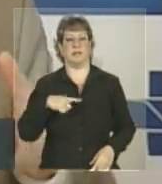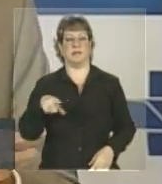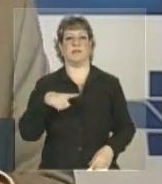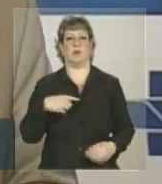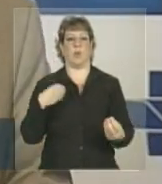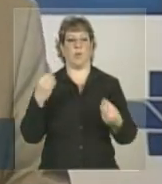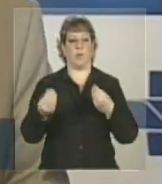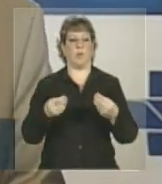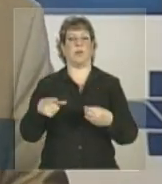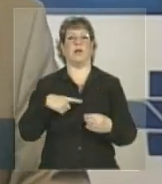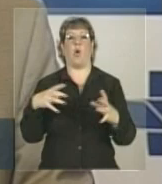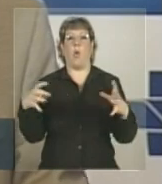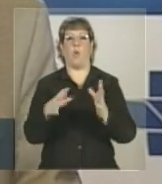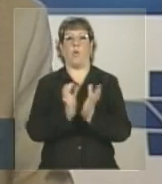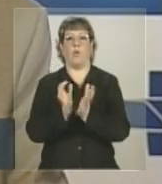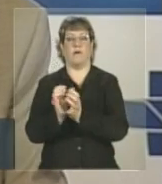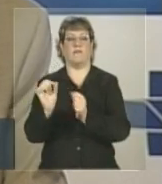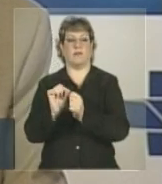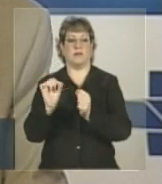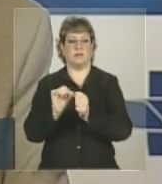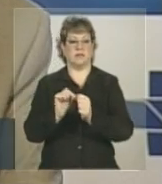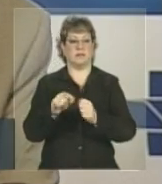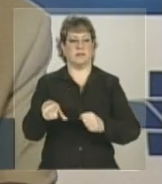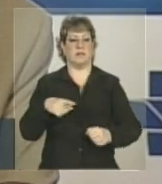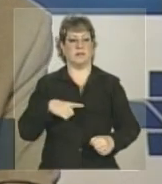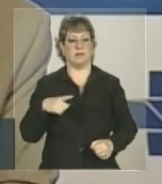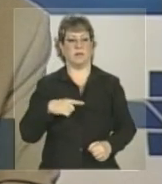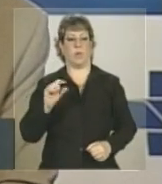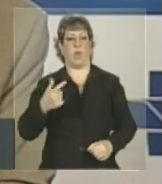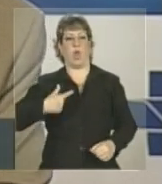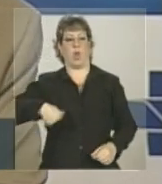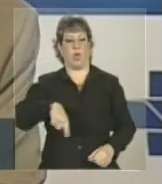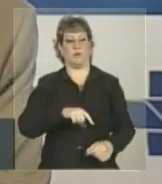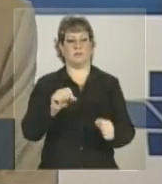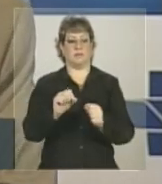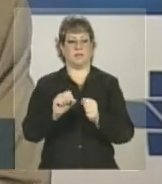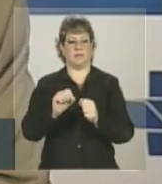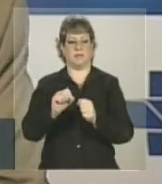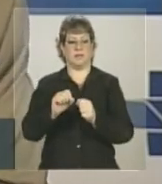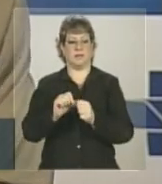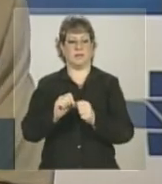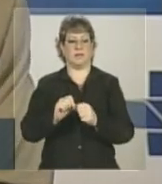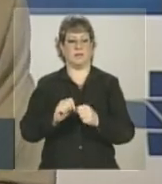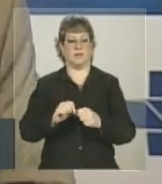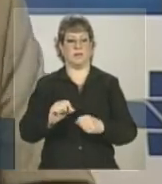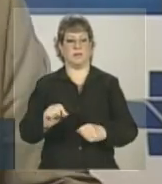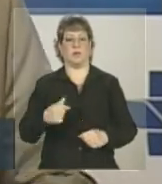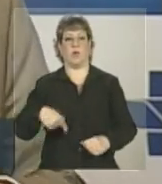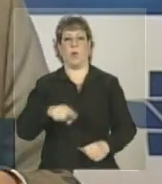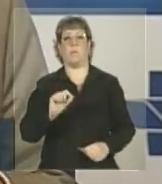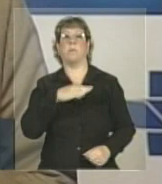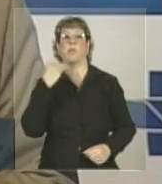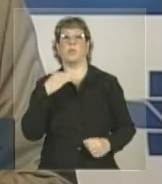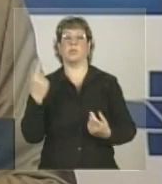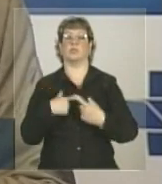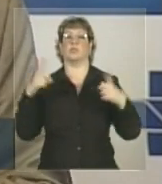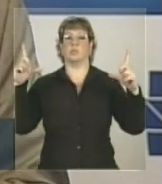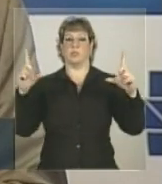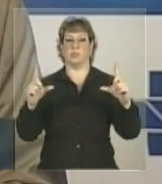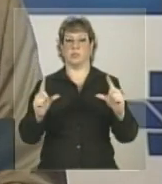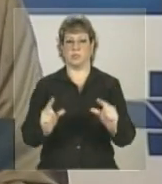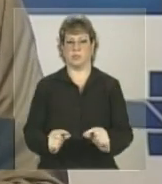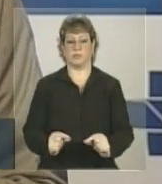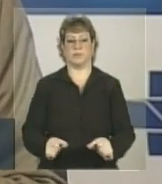seja, esse conjunto de questões está fazendo esse resultado positivo de nós estarmos reduzindo aí o número tanto de óbitos como